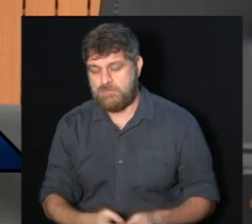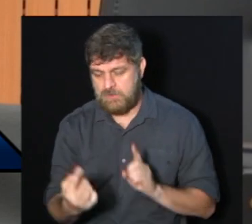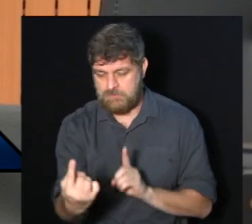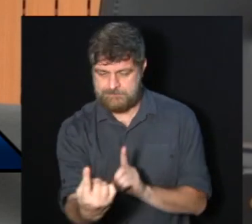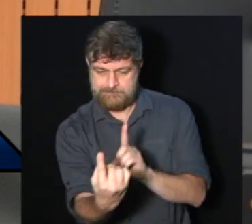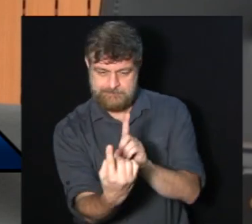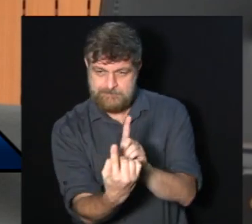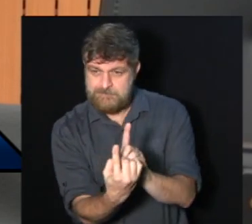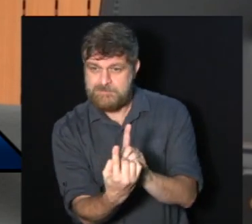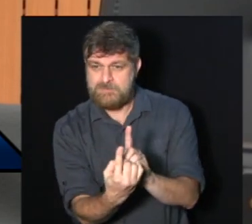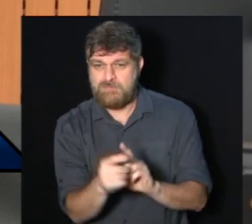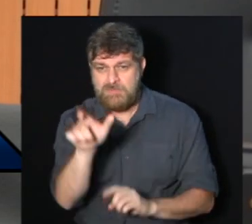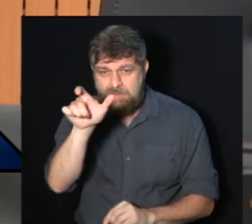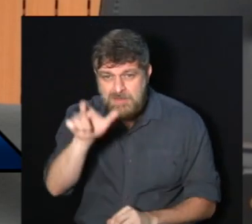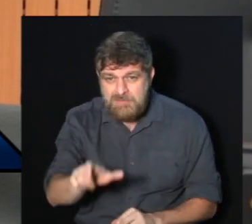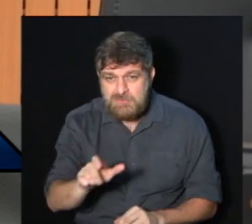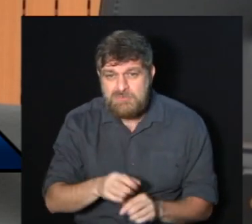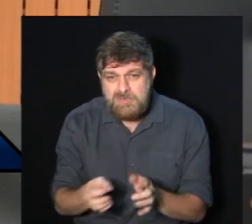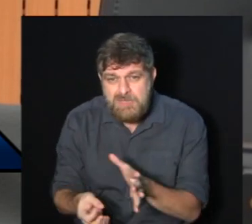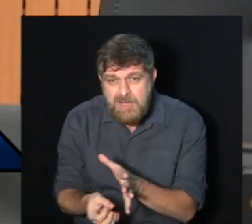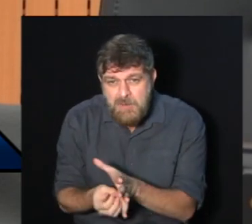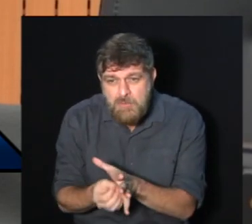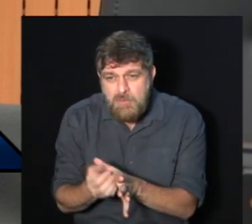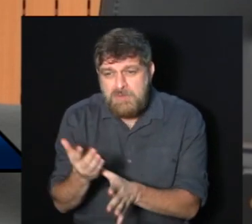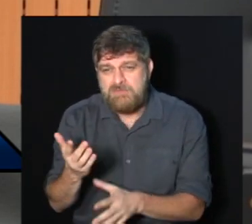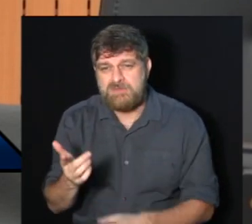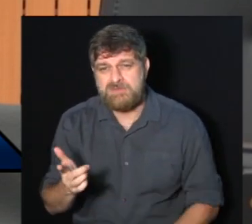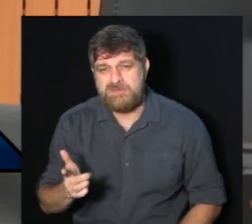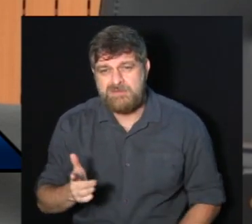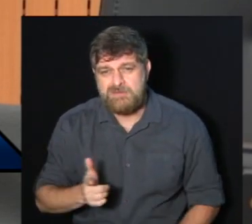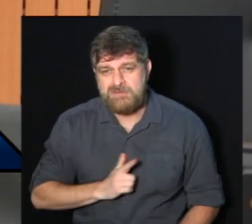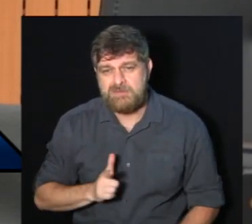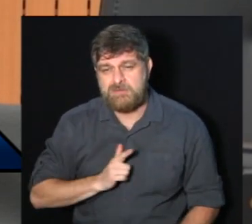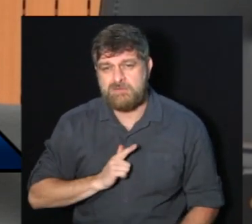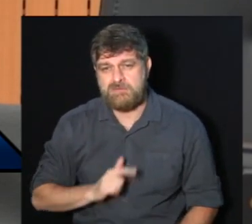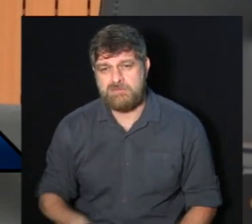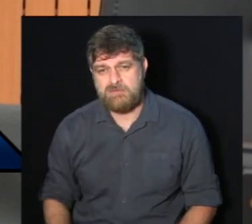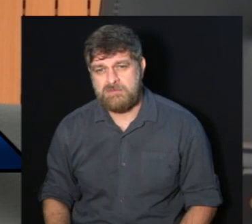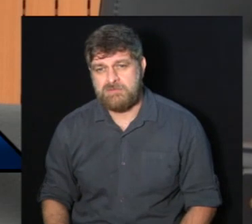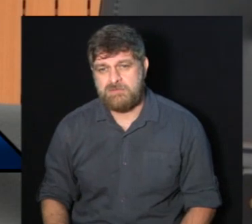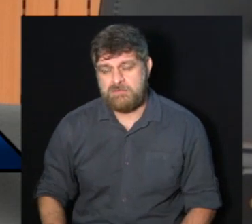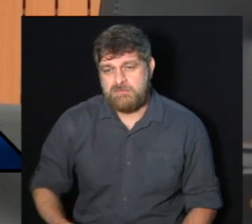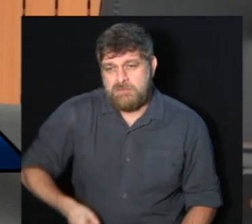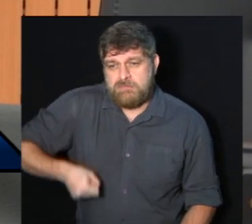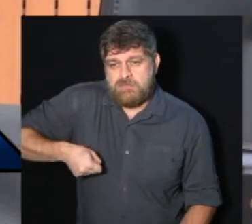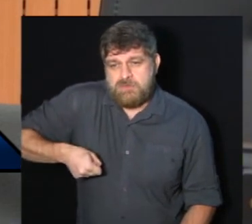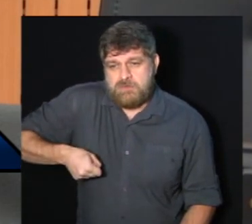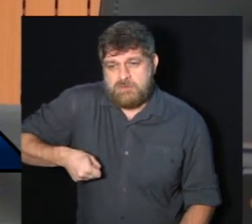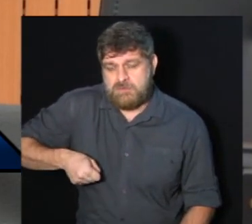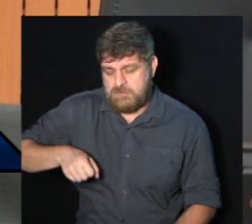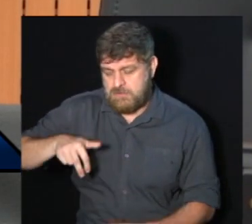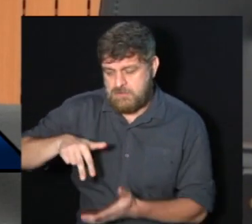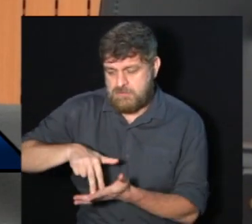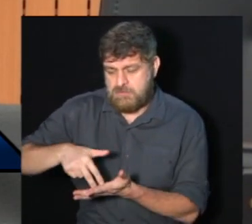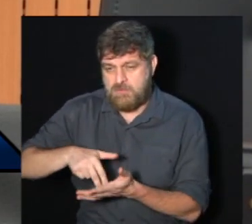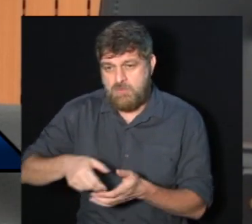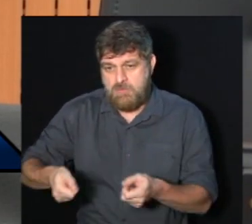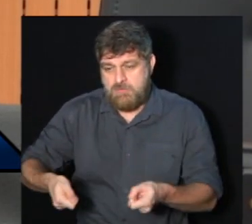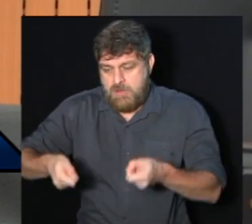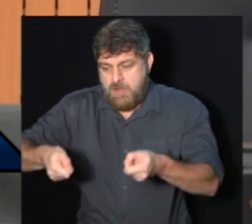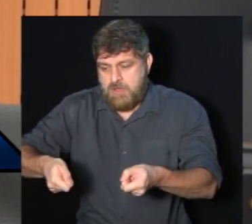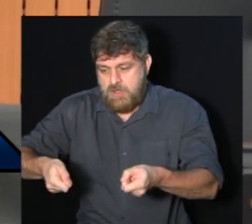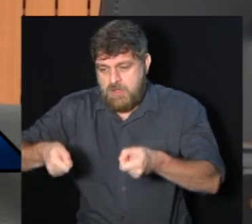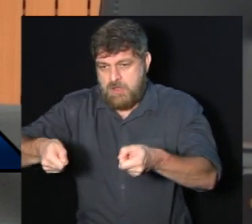chegam lá, eu reparei muitas vezes com algum outro equipamento, uma muleta, um andador, e